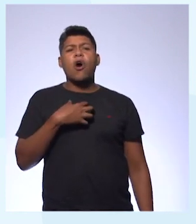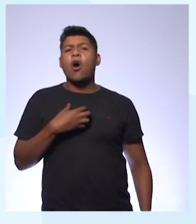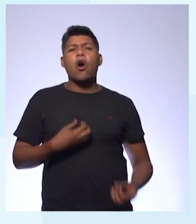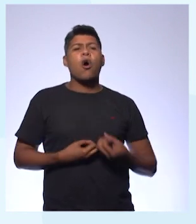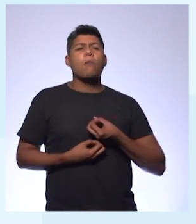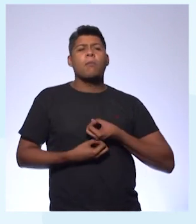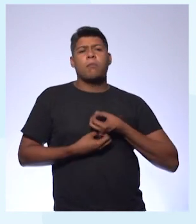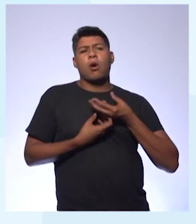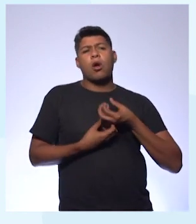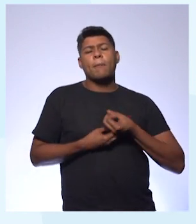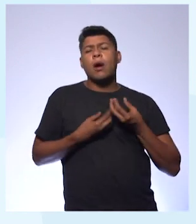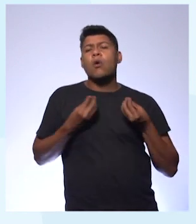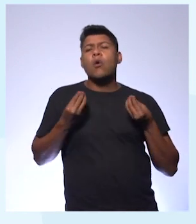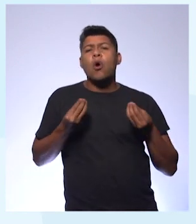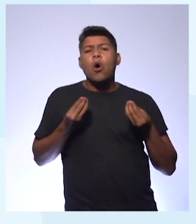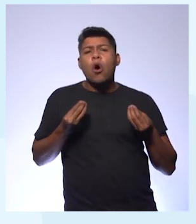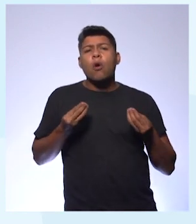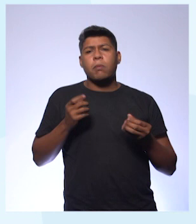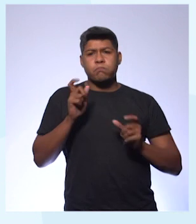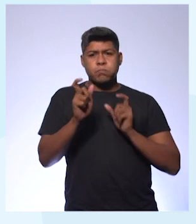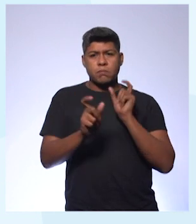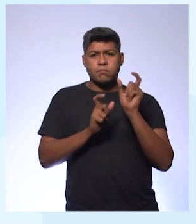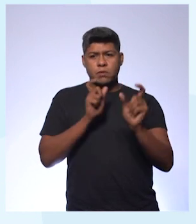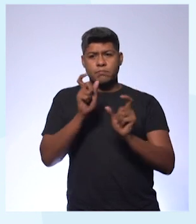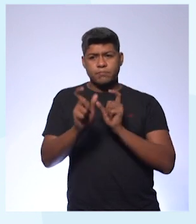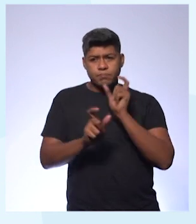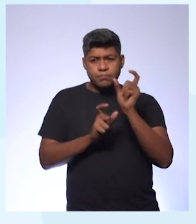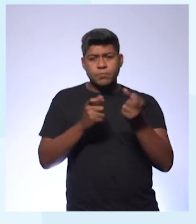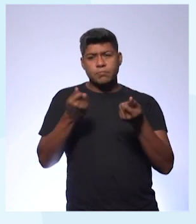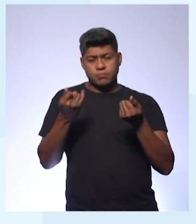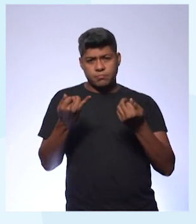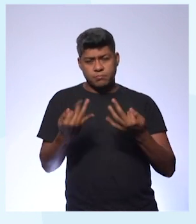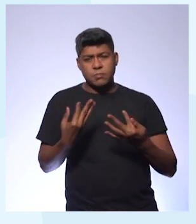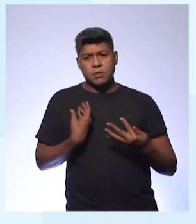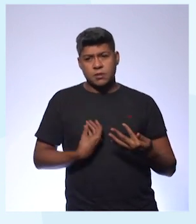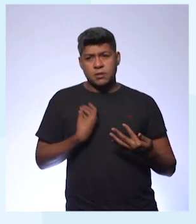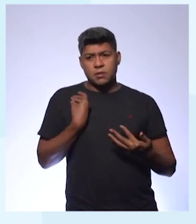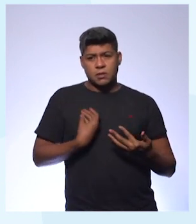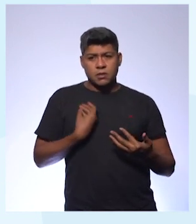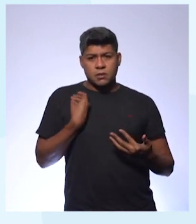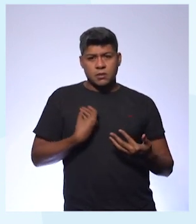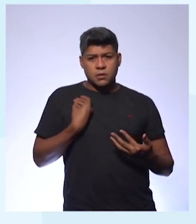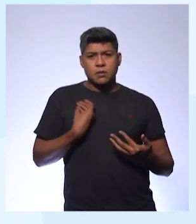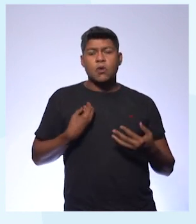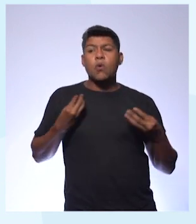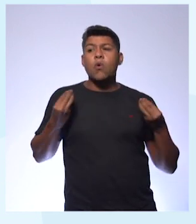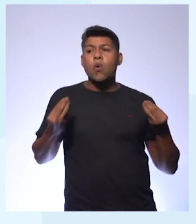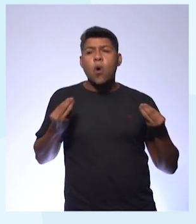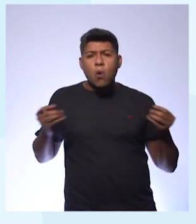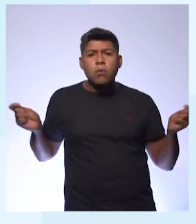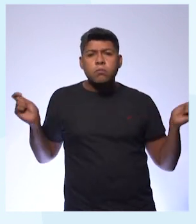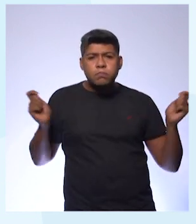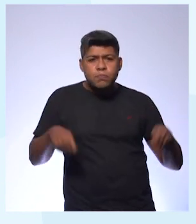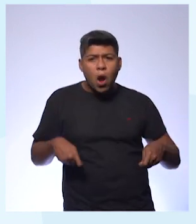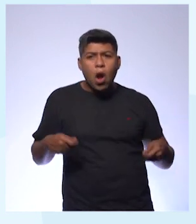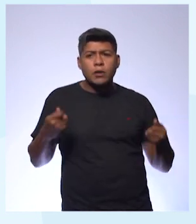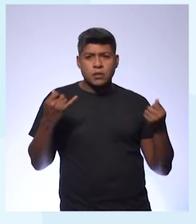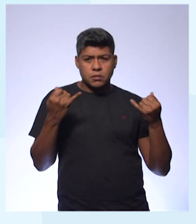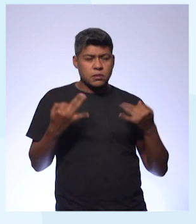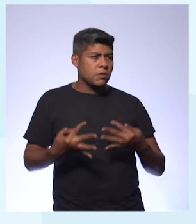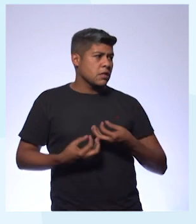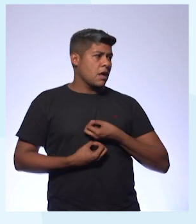poema, né? Como as estrofes estão sendo colocadas ali. Como nós podemos classificar esse